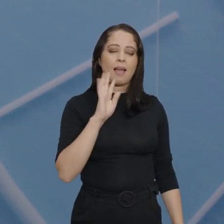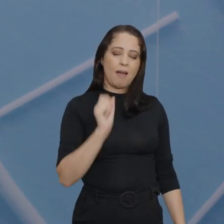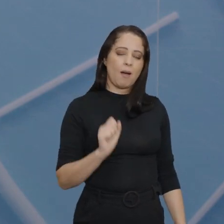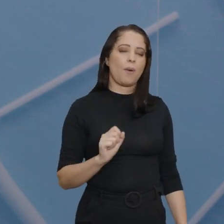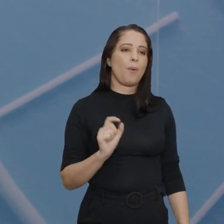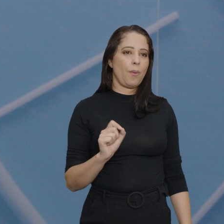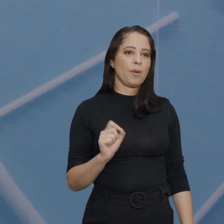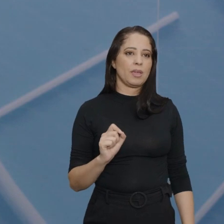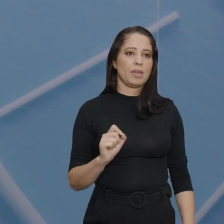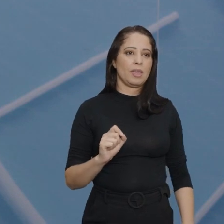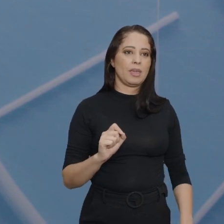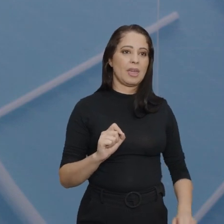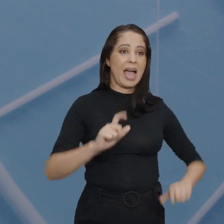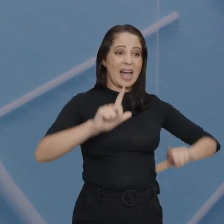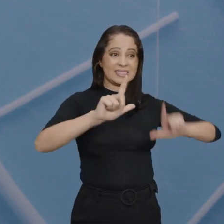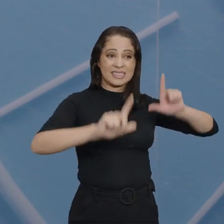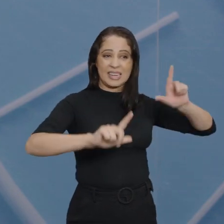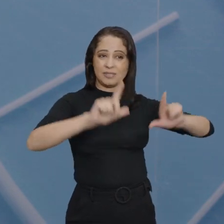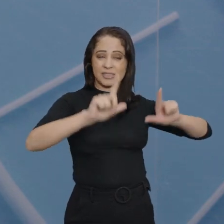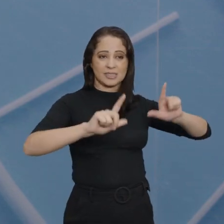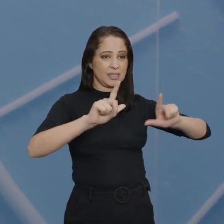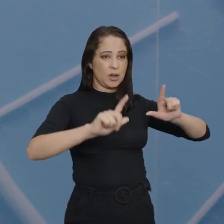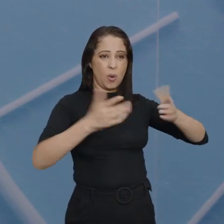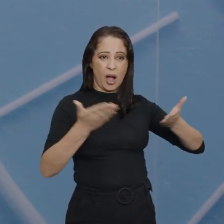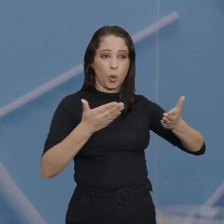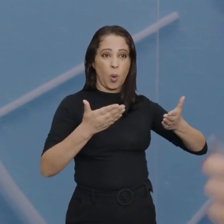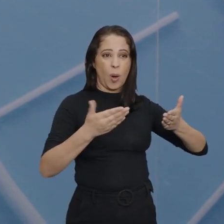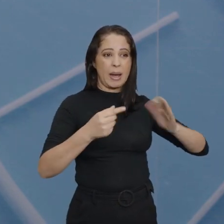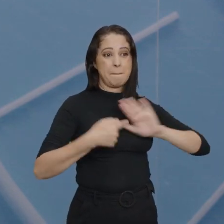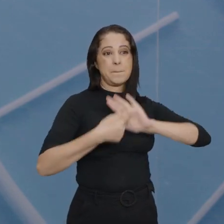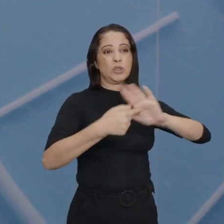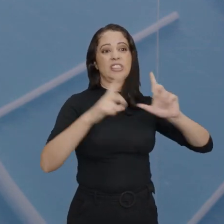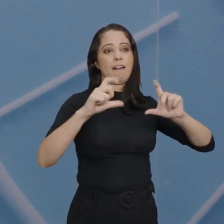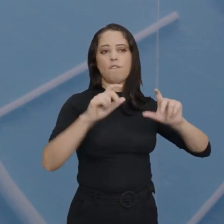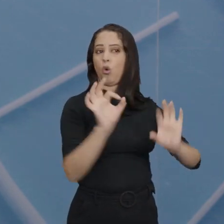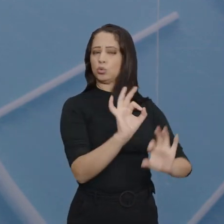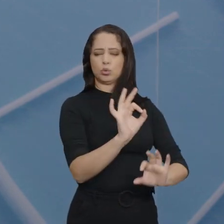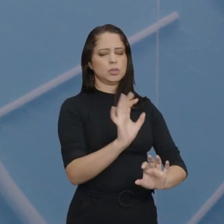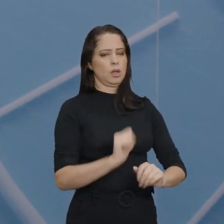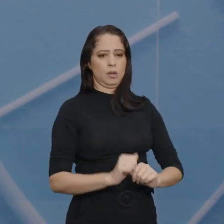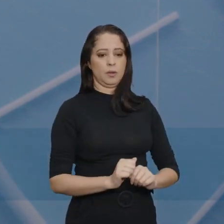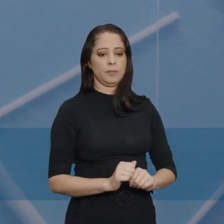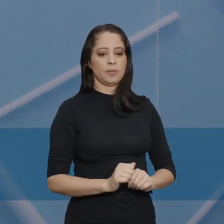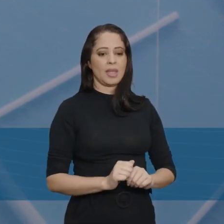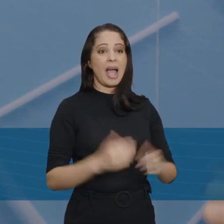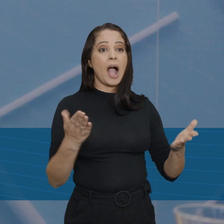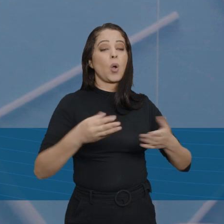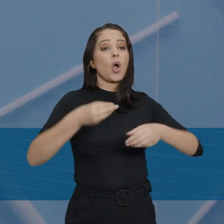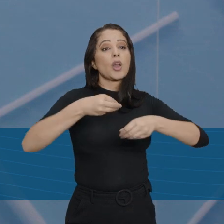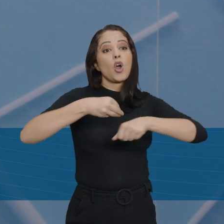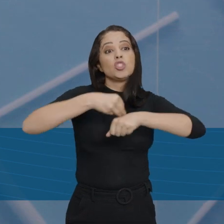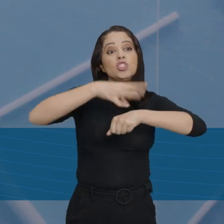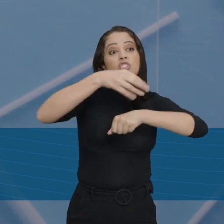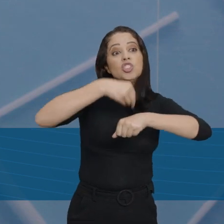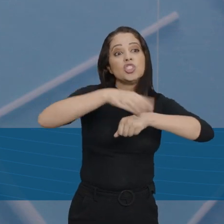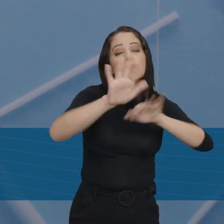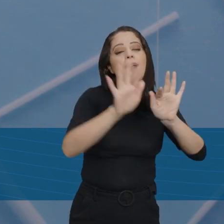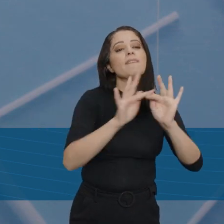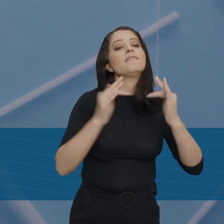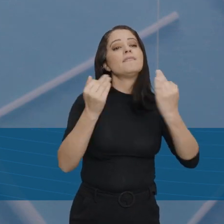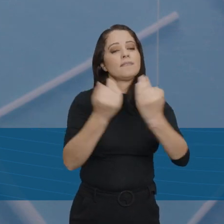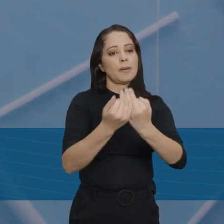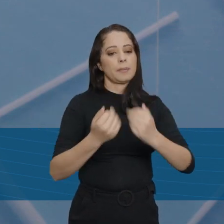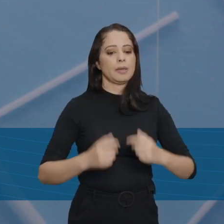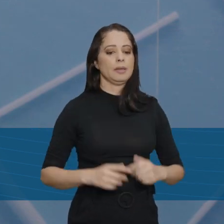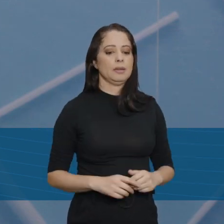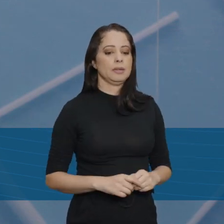não divulgar. Eu vou dar um recado aí específico para as famílias, né, como